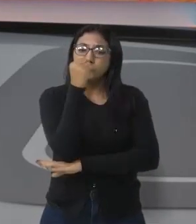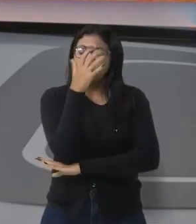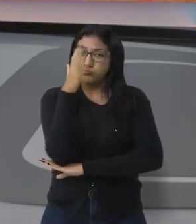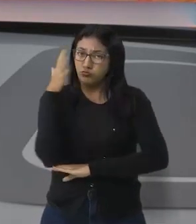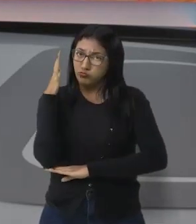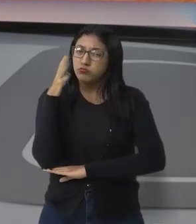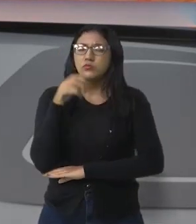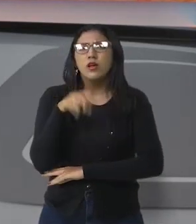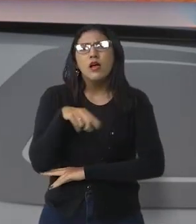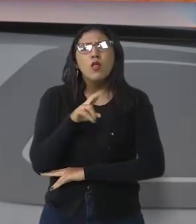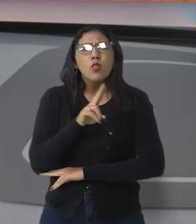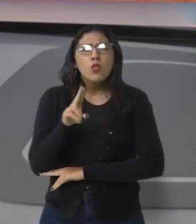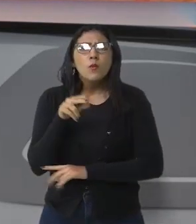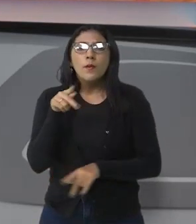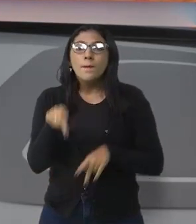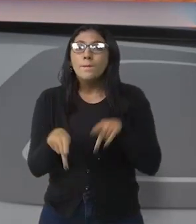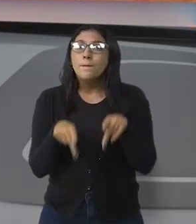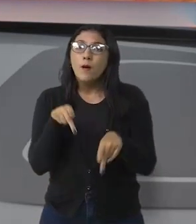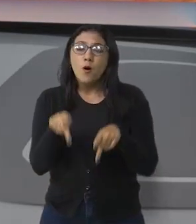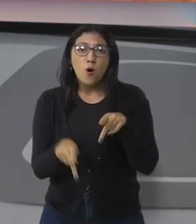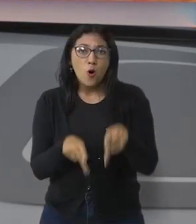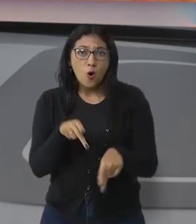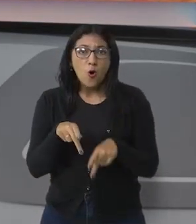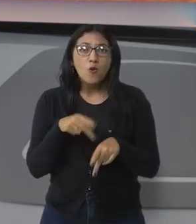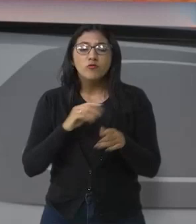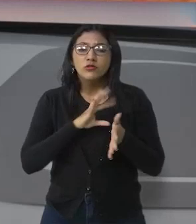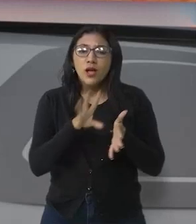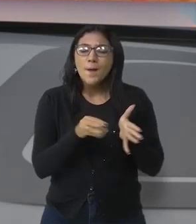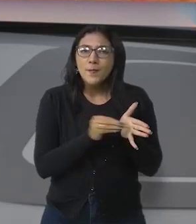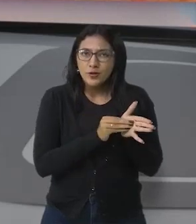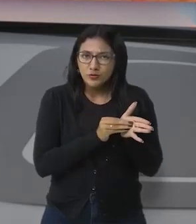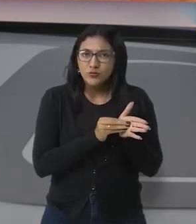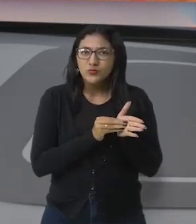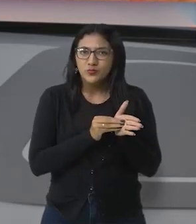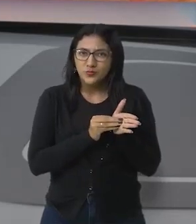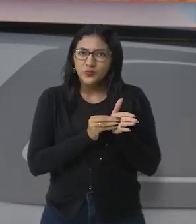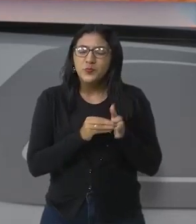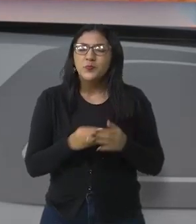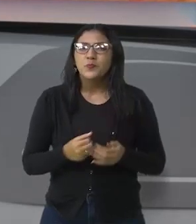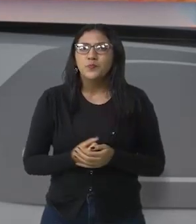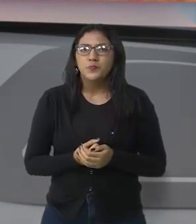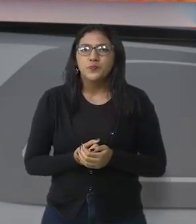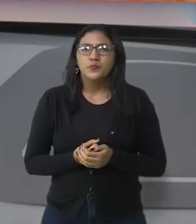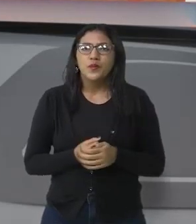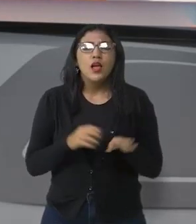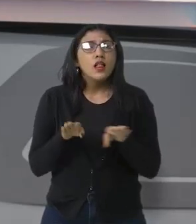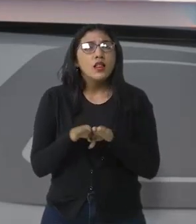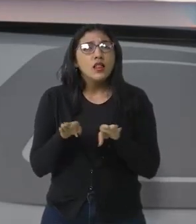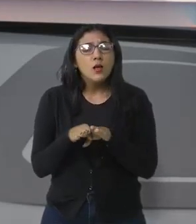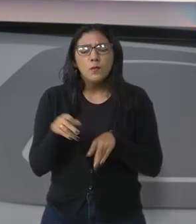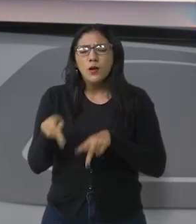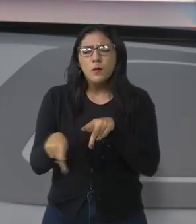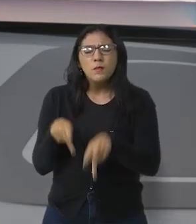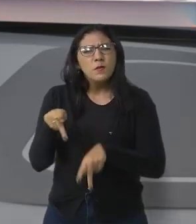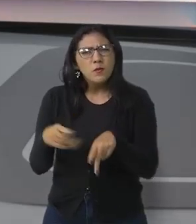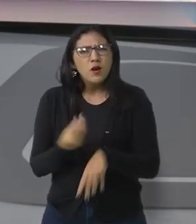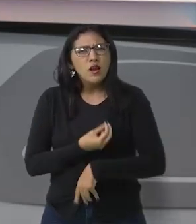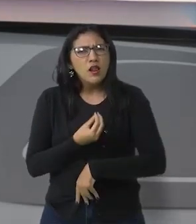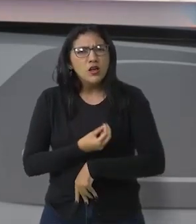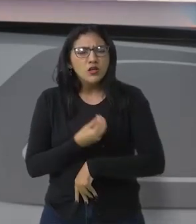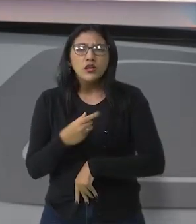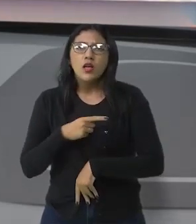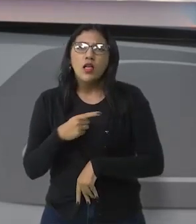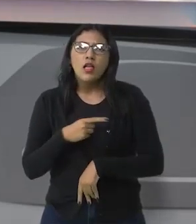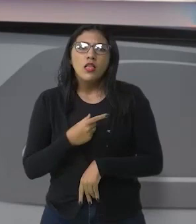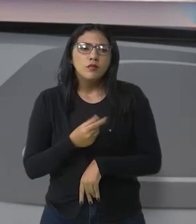chamá-los de povos da Amazônia ou povos da floresta amazônica, e também essas populações que vivem dos seus